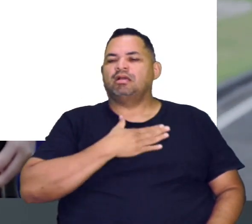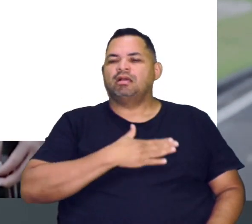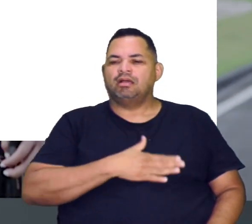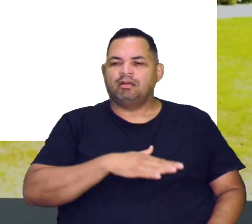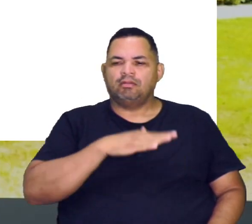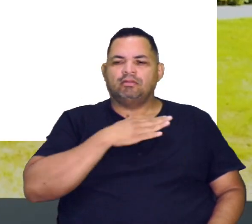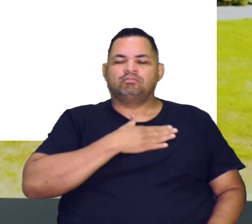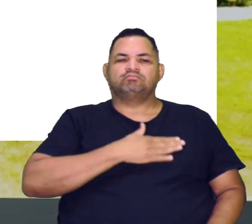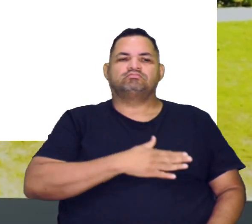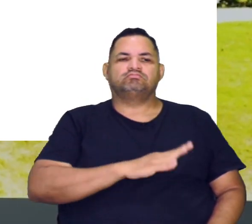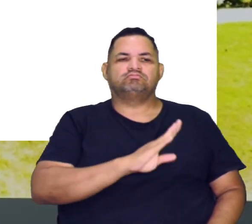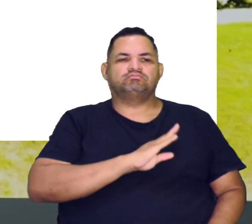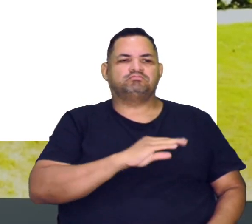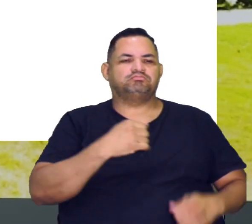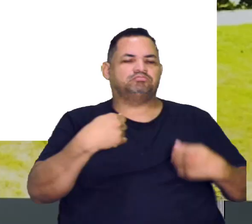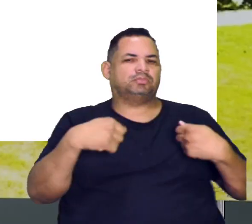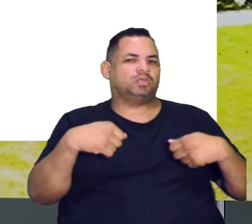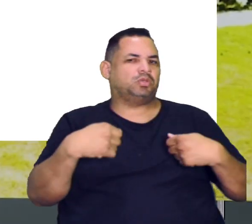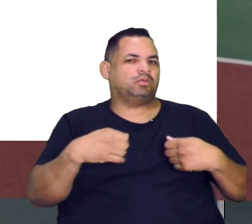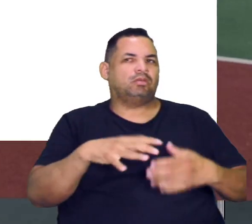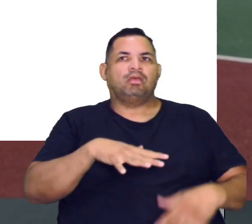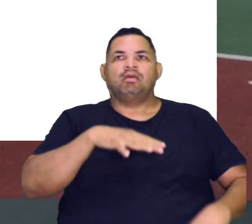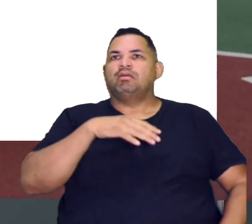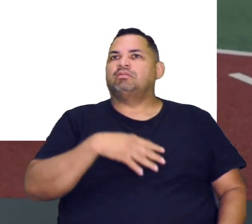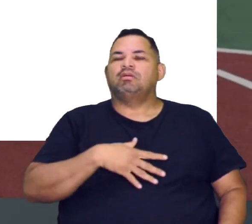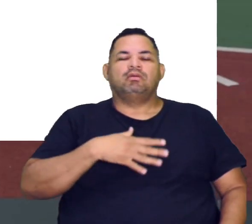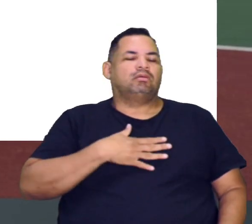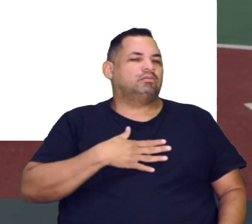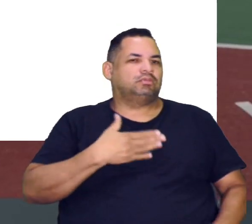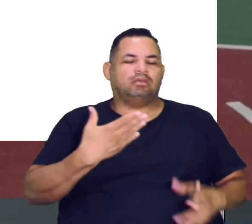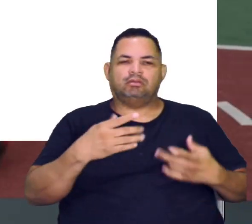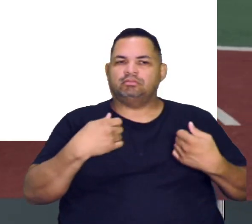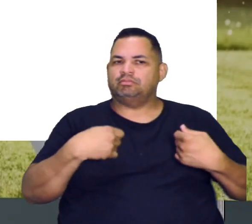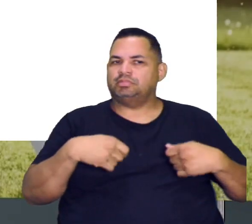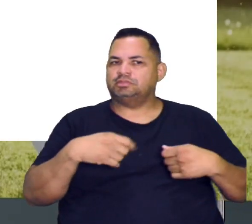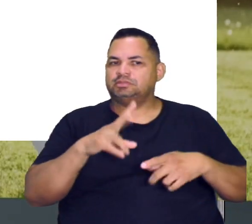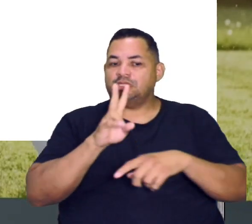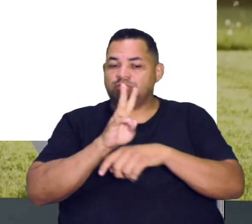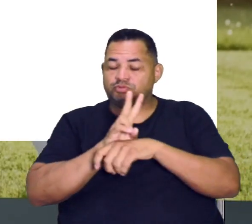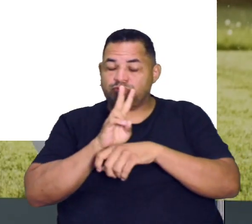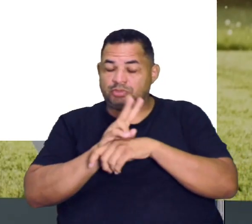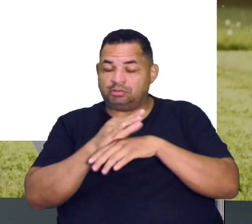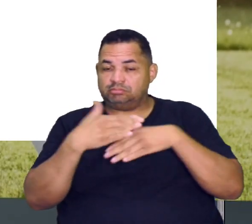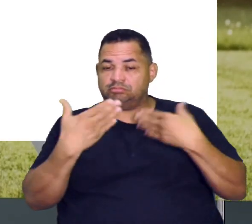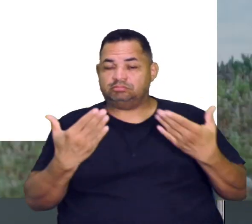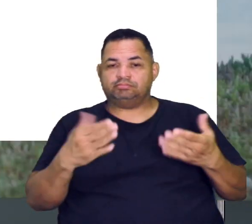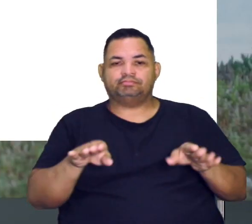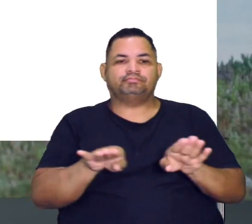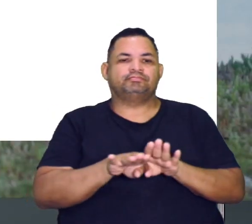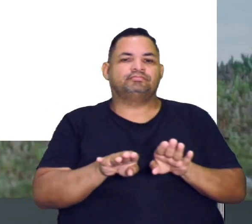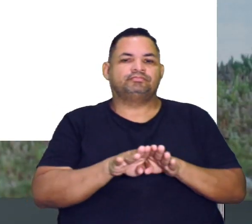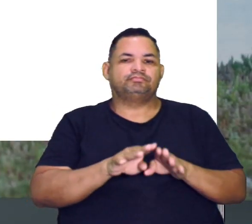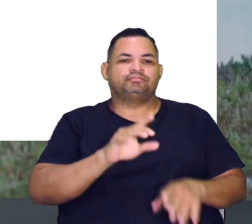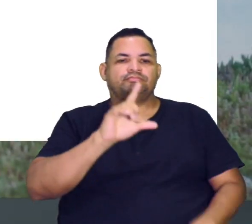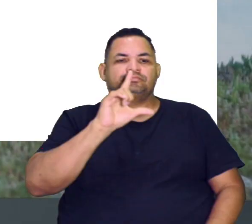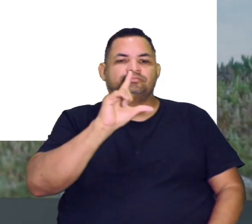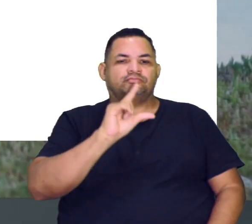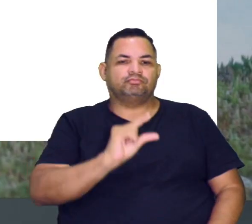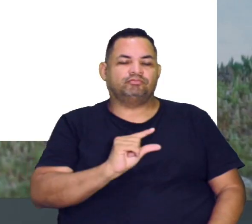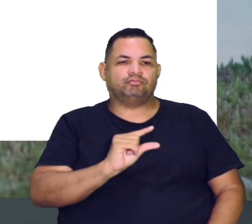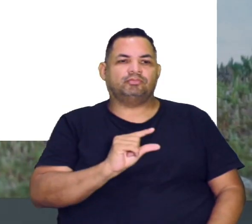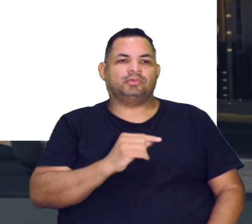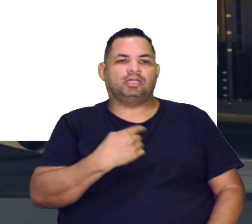estar tranquilo, você não precisa ficar ofegante, então a gente tem que ter toda essa atenção, tá? Também vai ter diminuição na